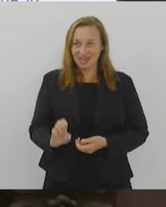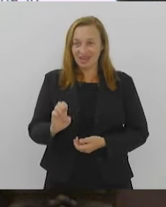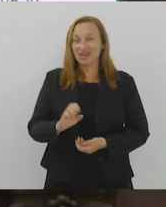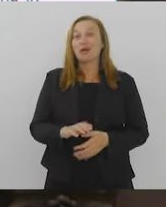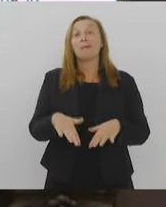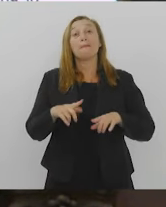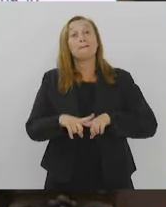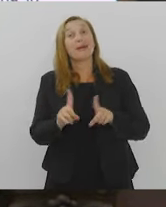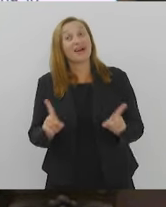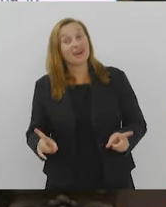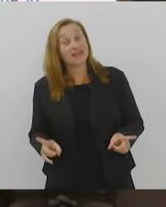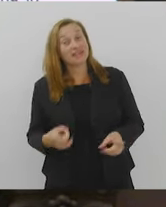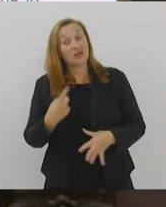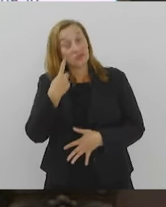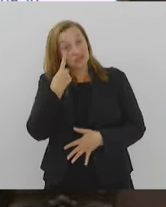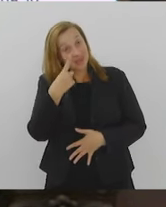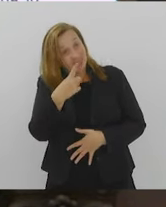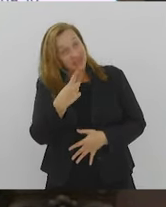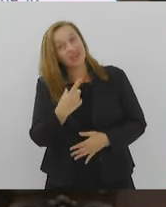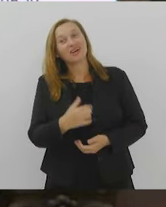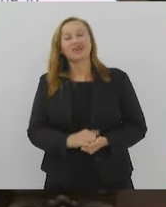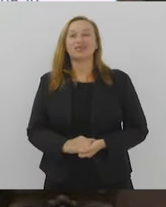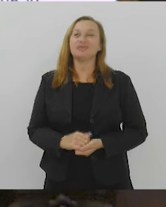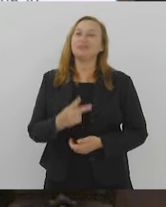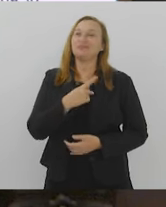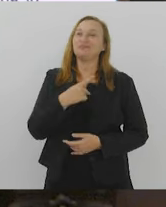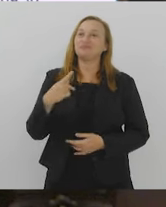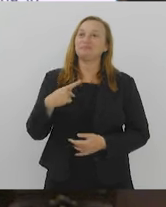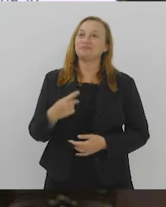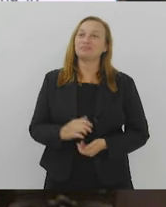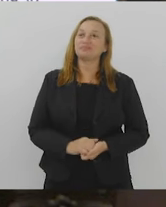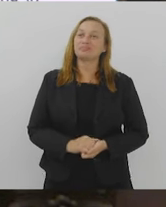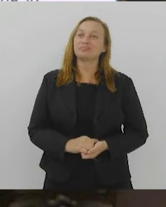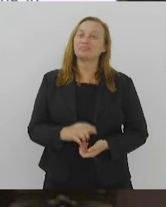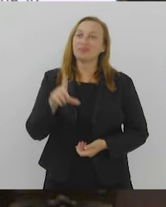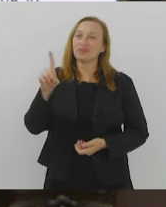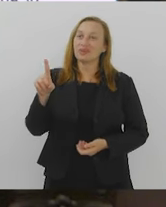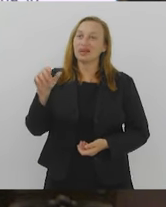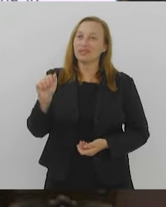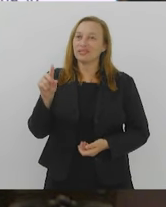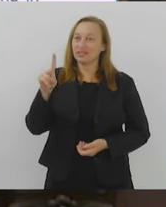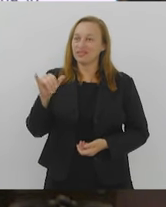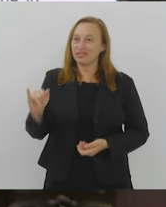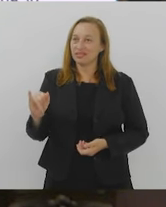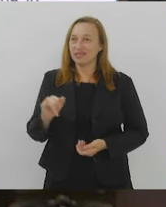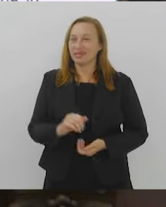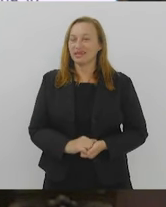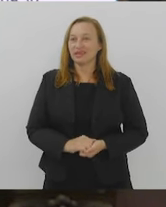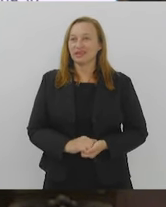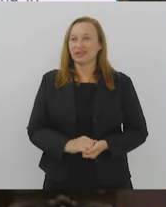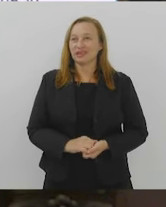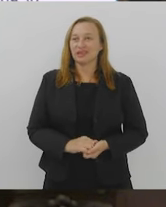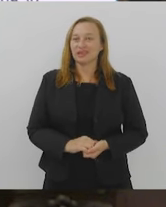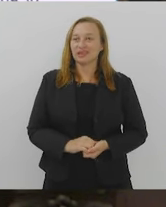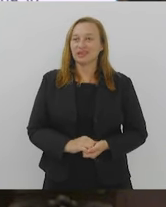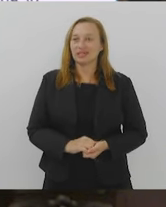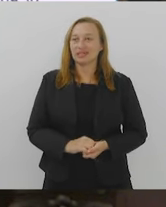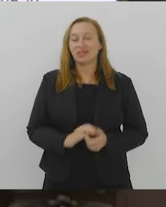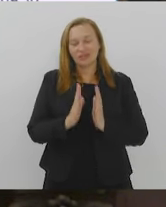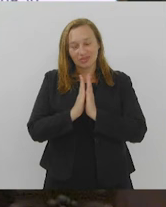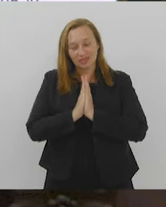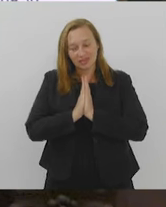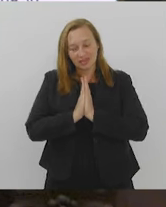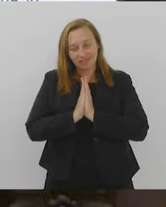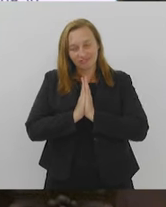Mas eu já avistei aqui o pastor Davi Nobre Rocha, vai fazer a